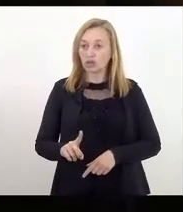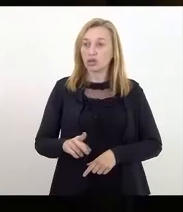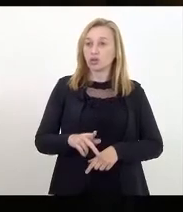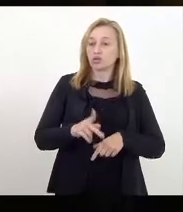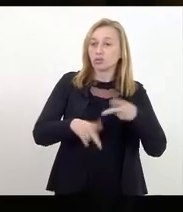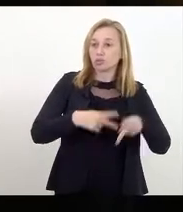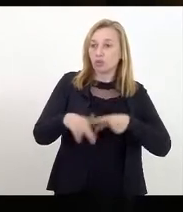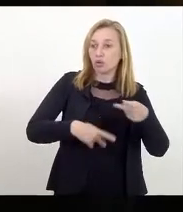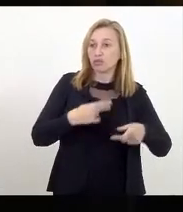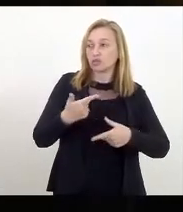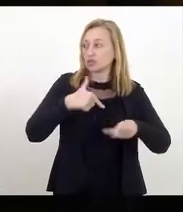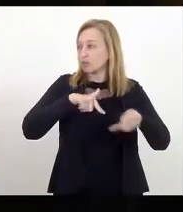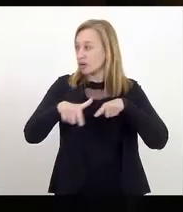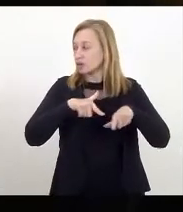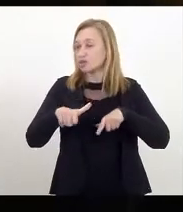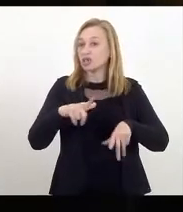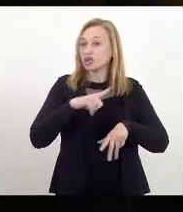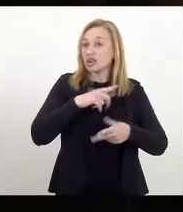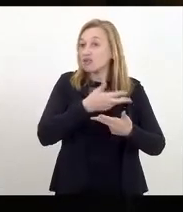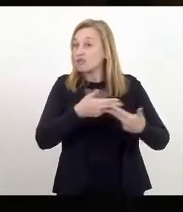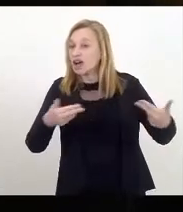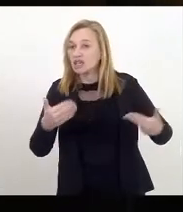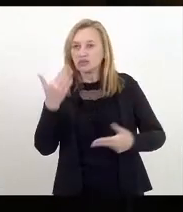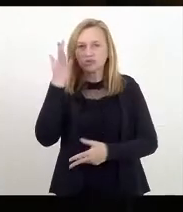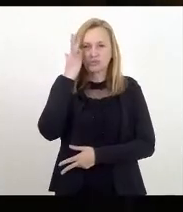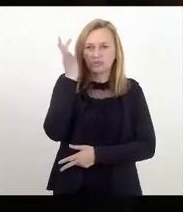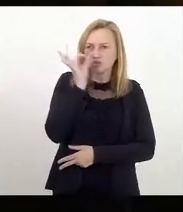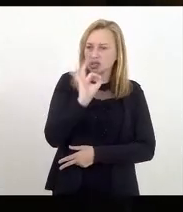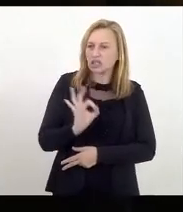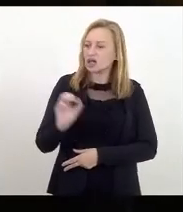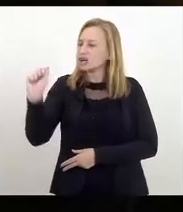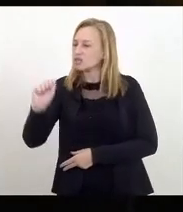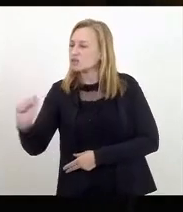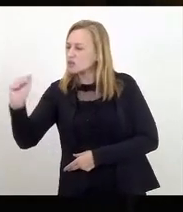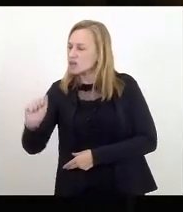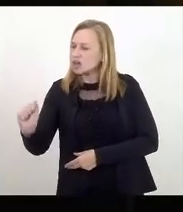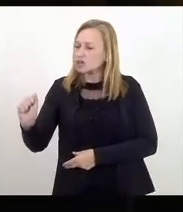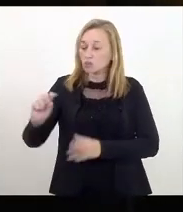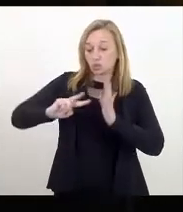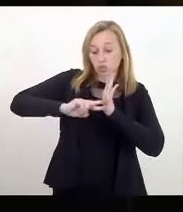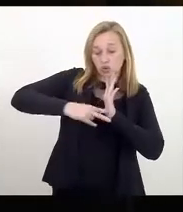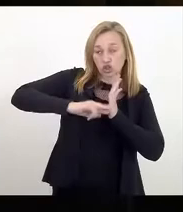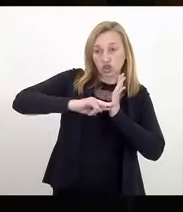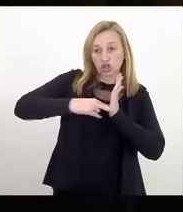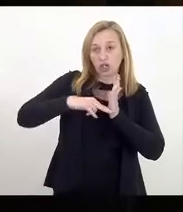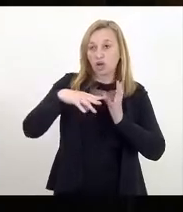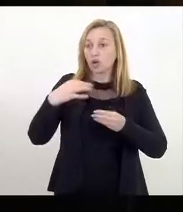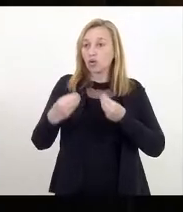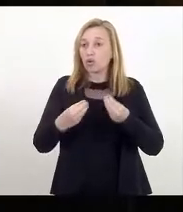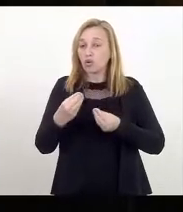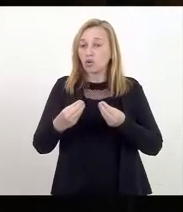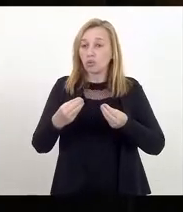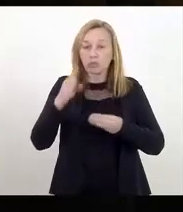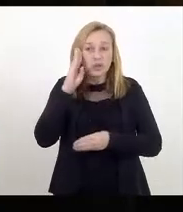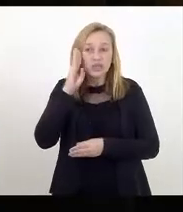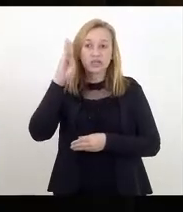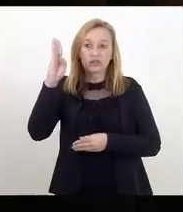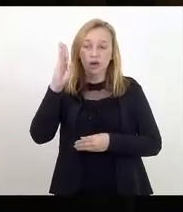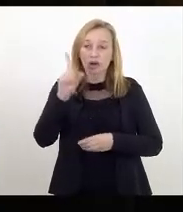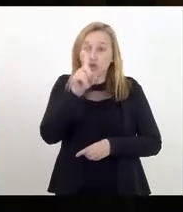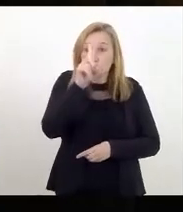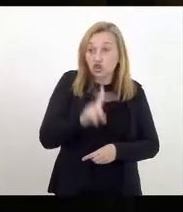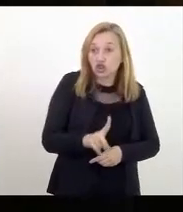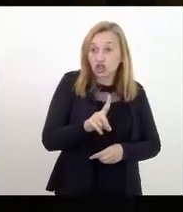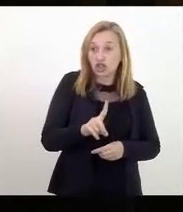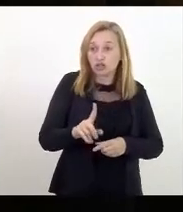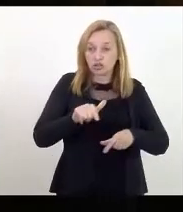porque tem muitos que não vão entender uma associação, um sindicato, como algo fundamental para a garantia dos direitos